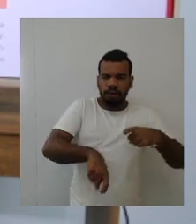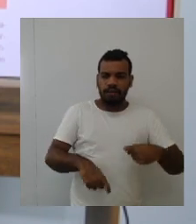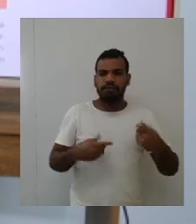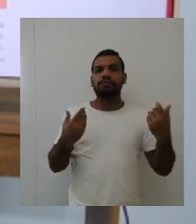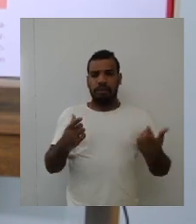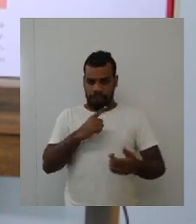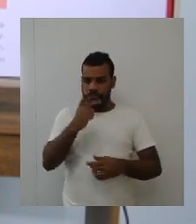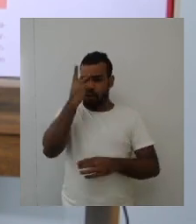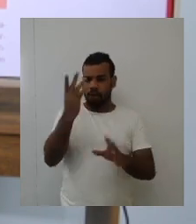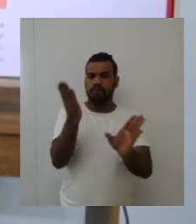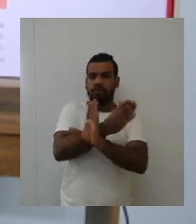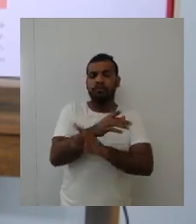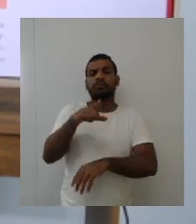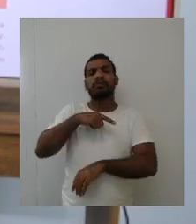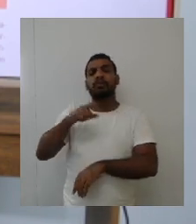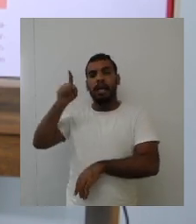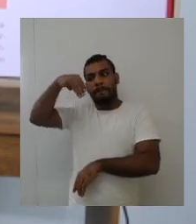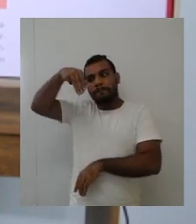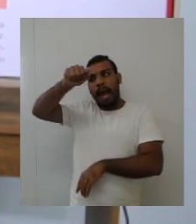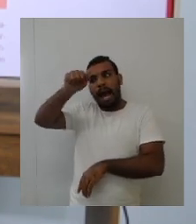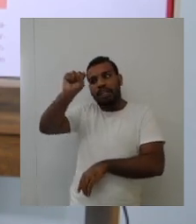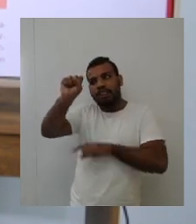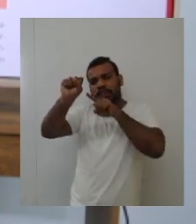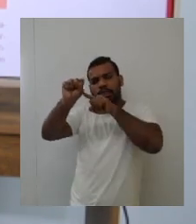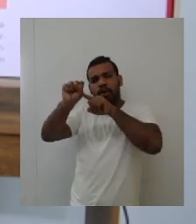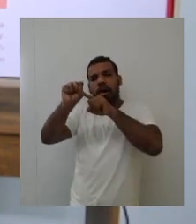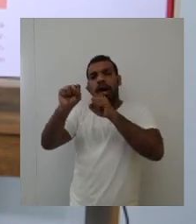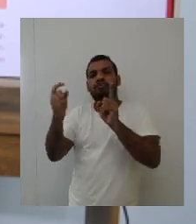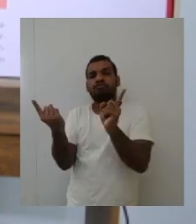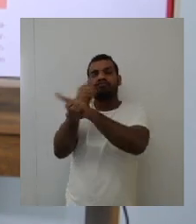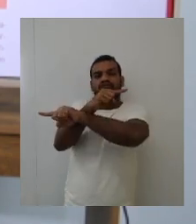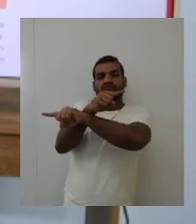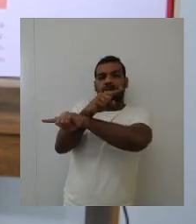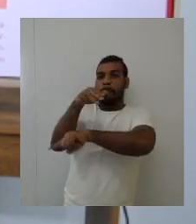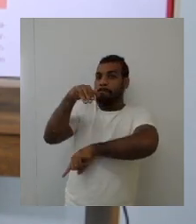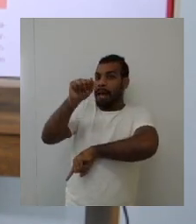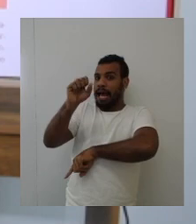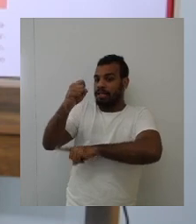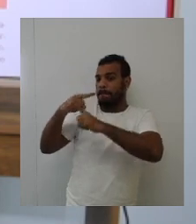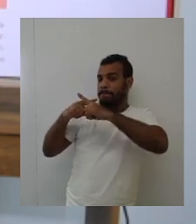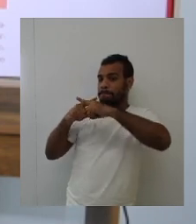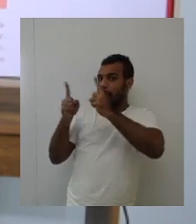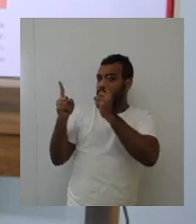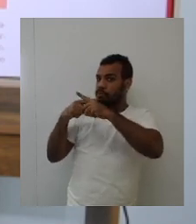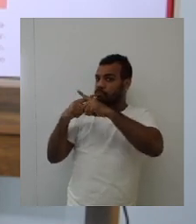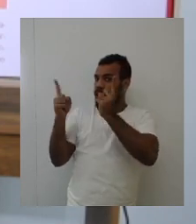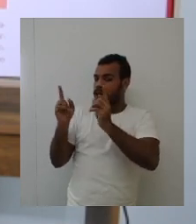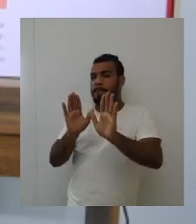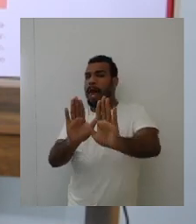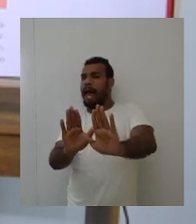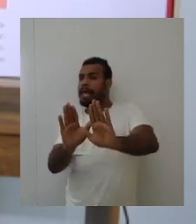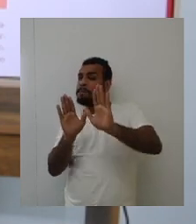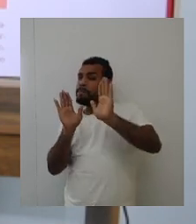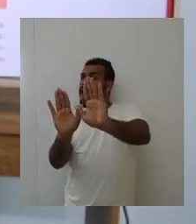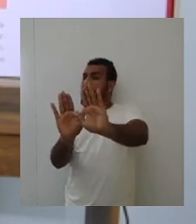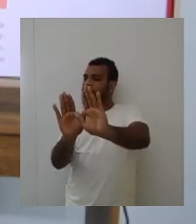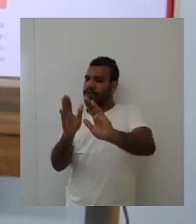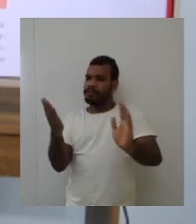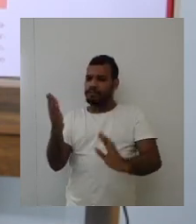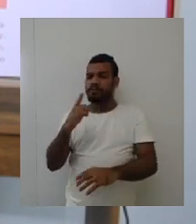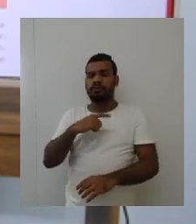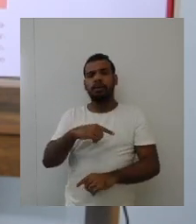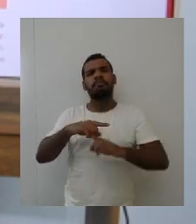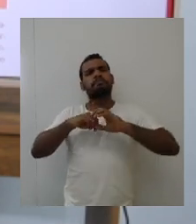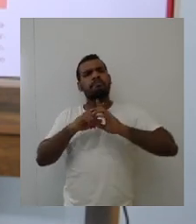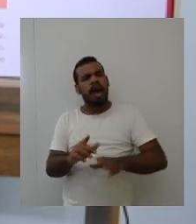um mais que traga uma ideia de oposição, não é? O mais adversativo. E aí a gente tem um mais que não se adequa, e existe um erro de